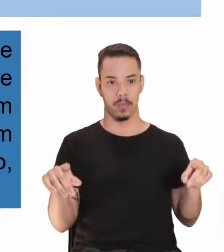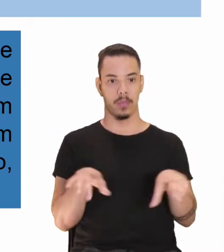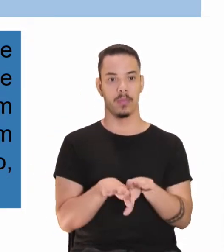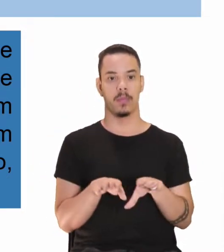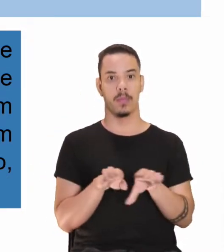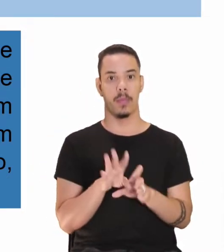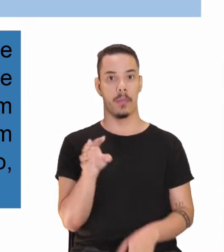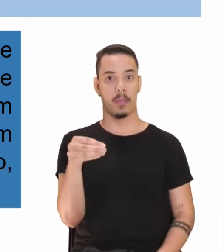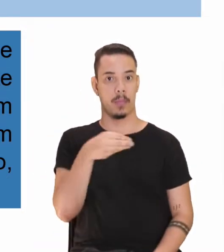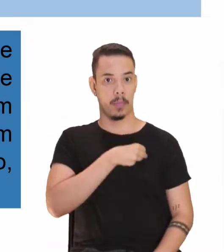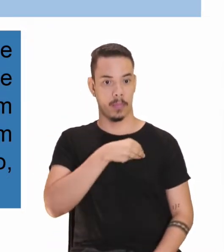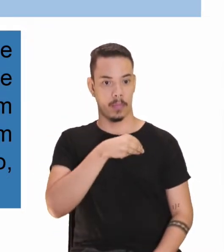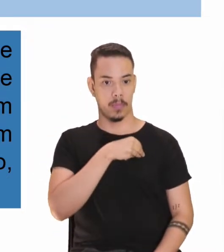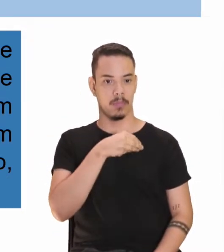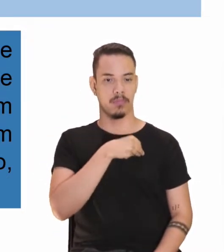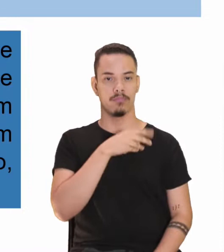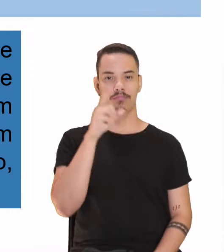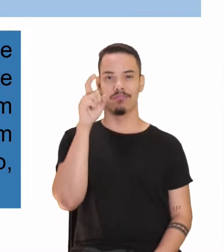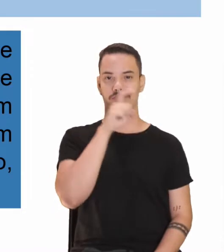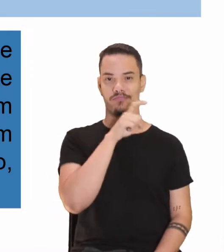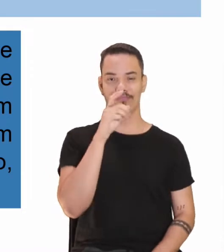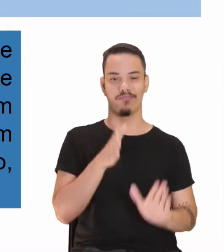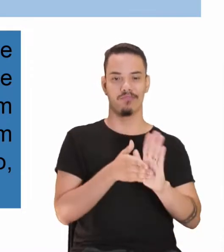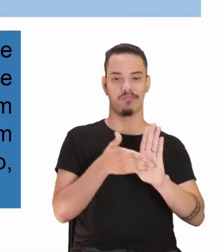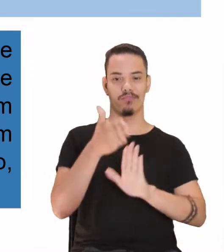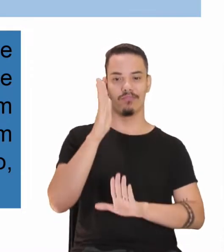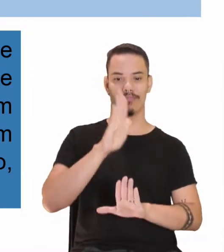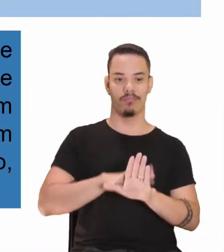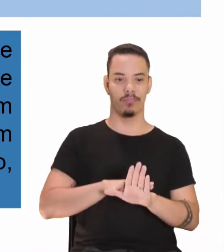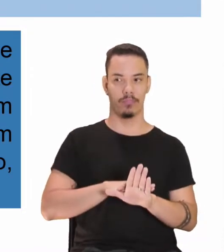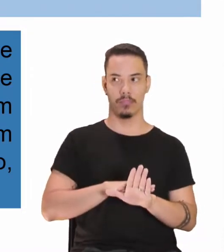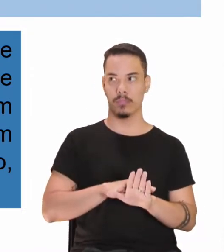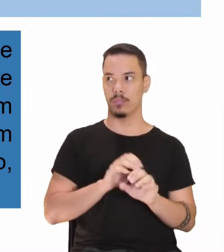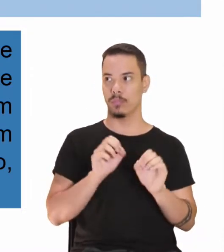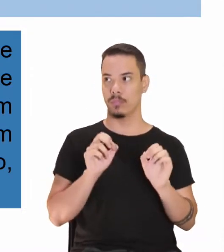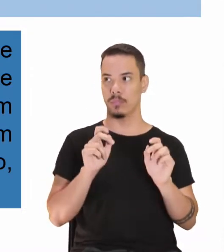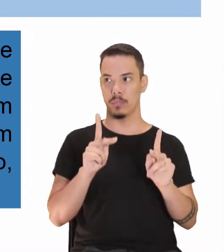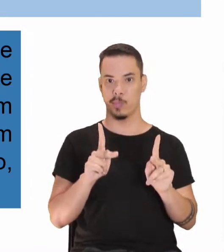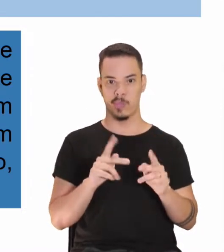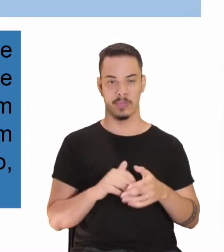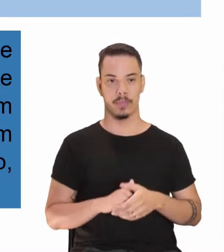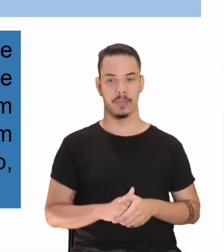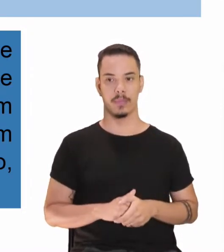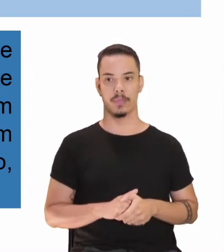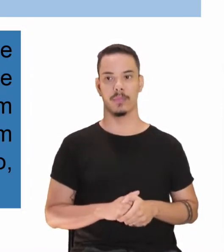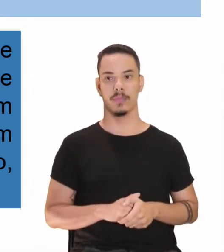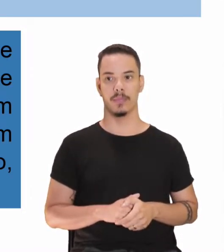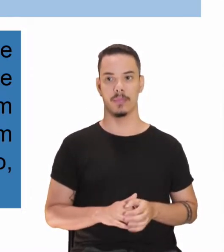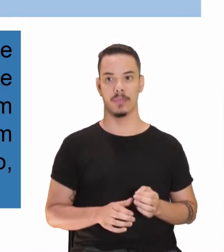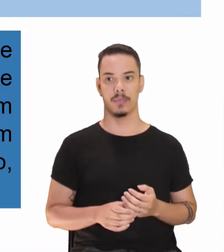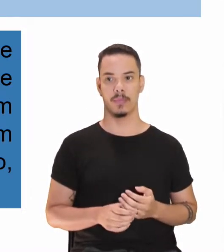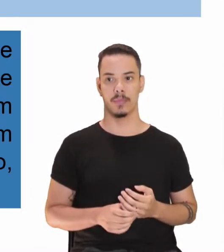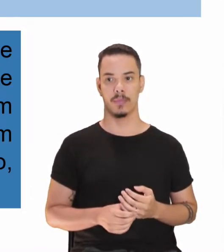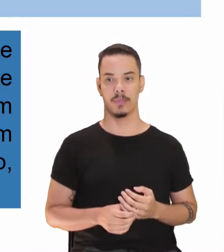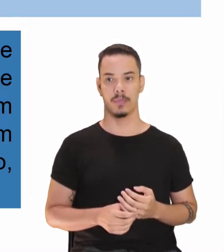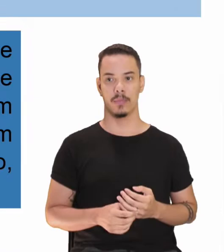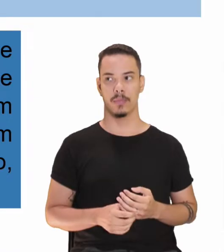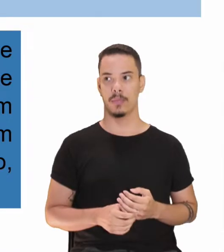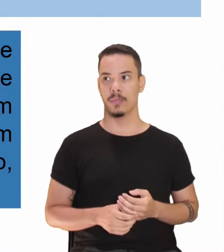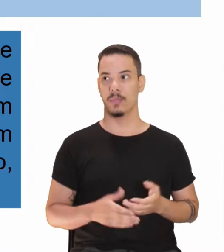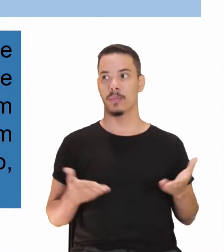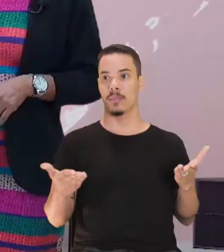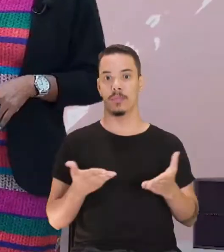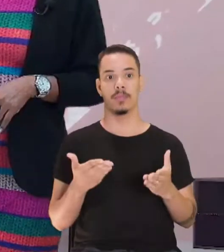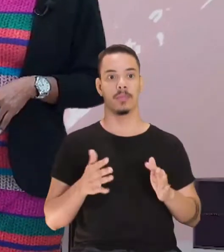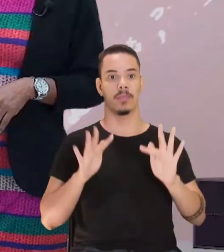do pecado, da hipocrisia e piedade. Ok? Muito bem. Assim